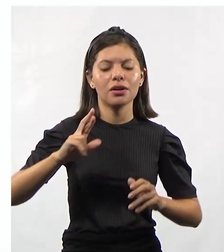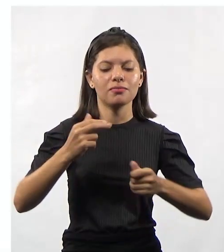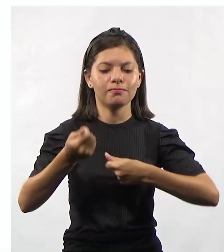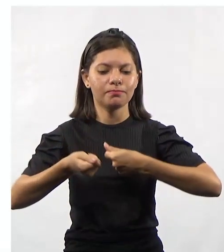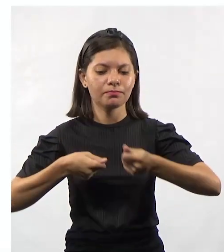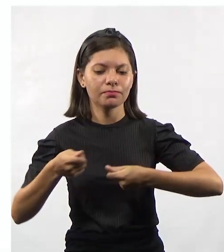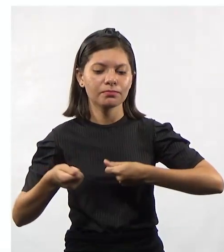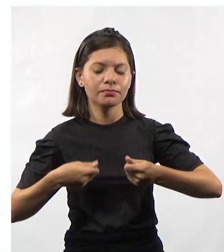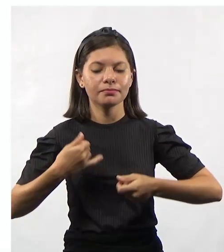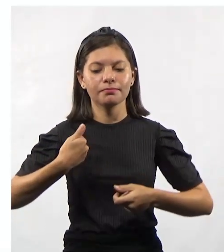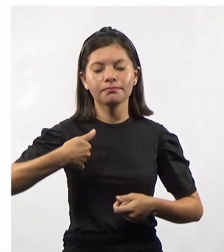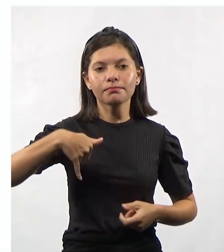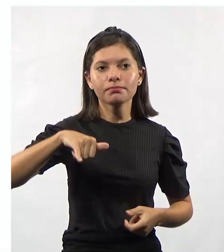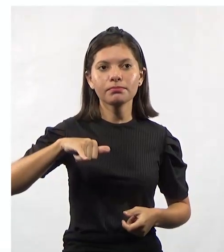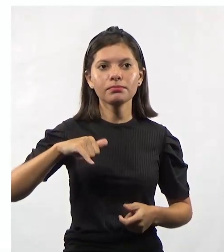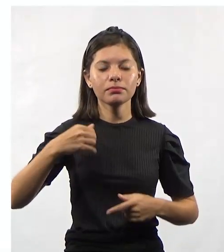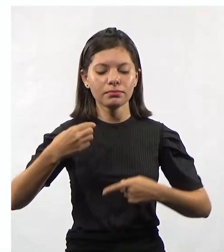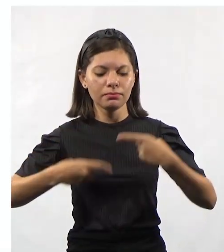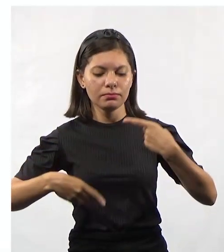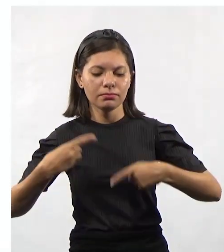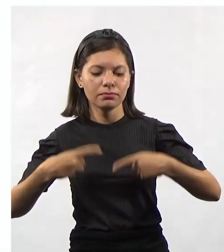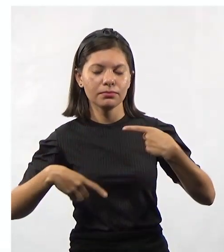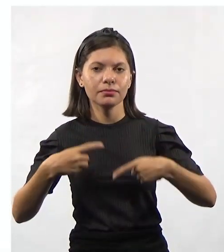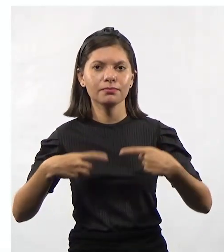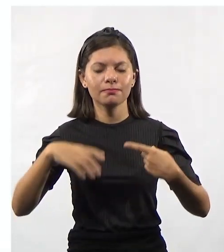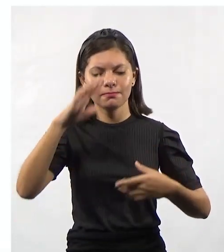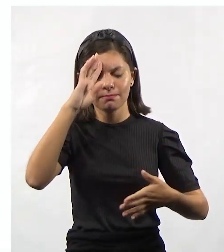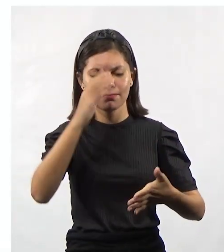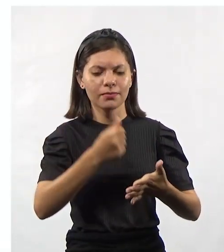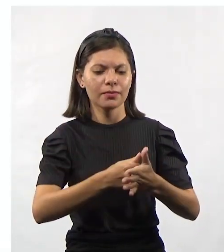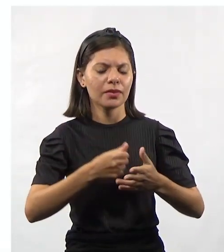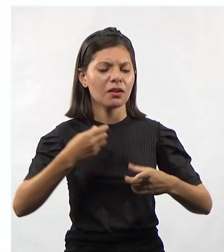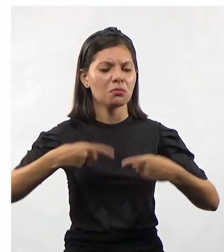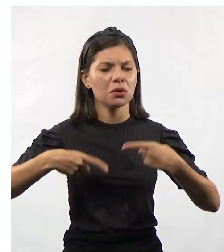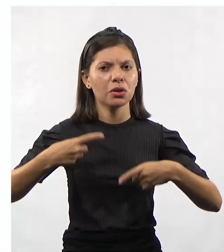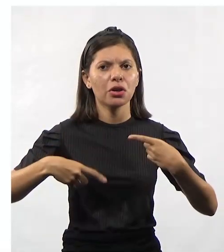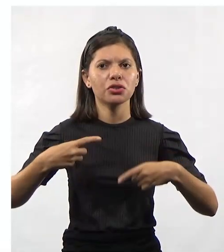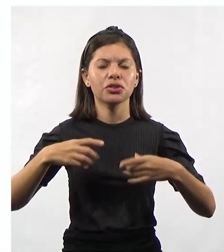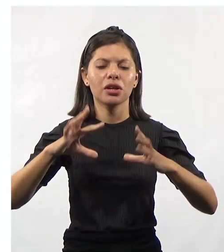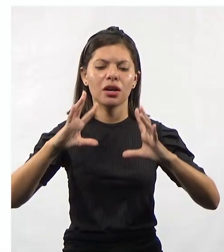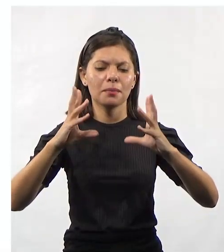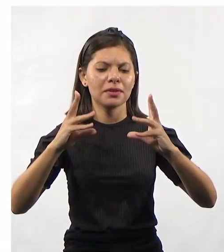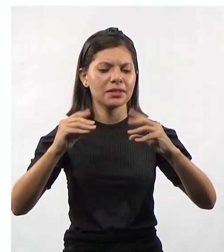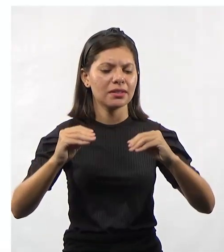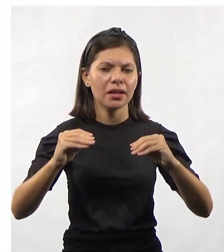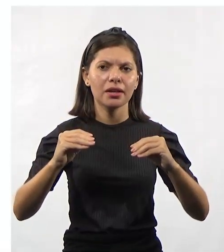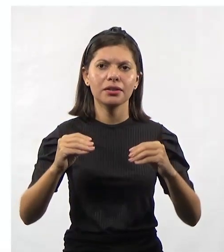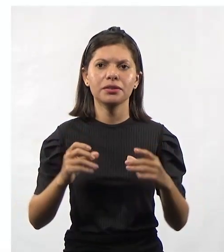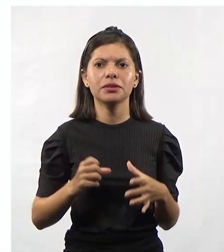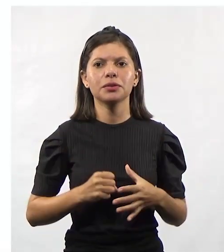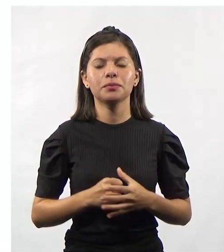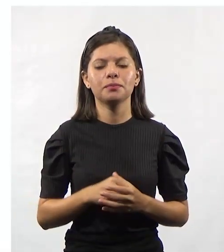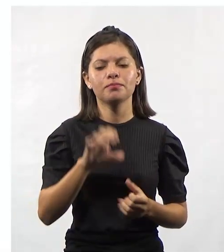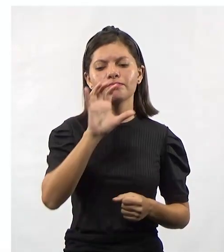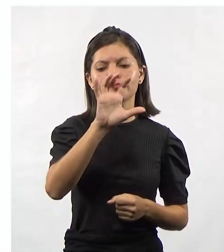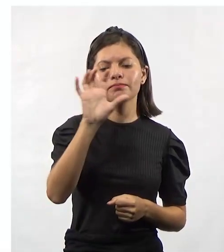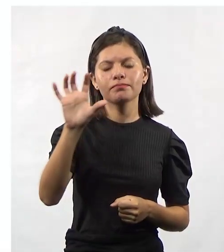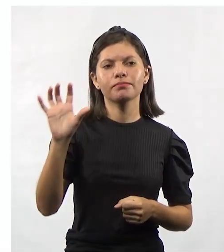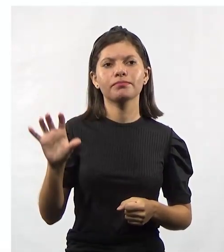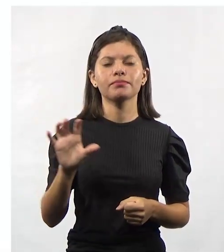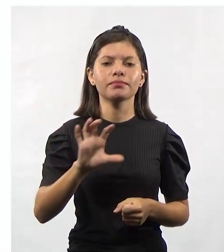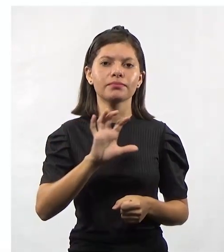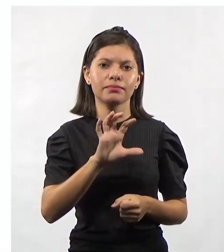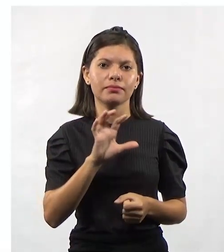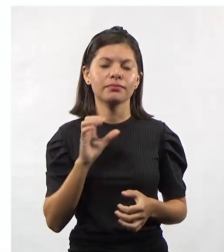gênero, religião, aspectos socioeconômicos, idade, crenças políticas, capacidades físicas e intelectuais, ritmos